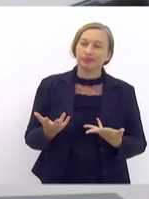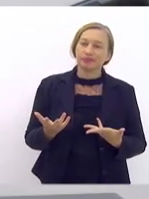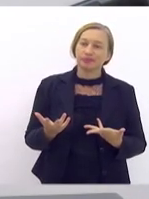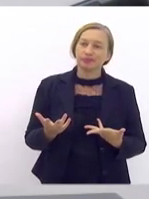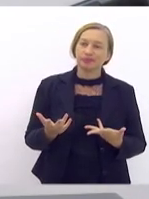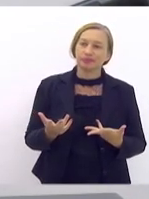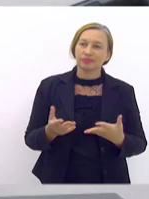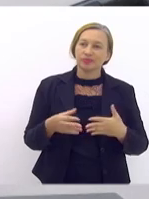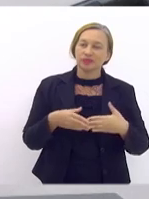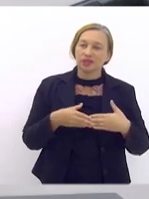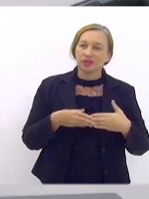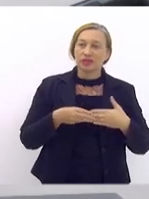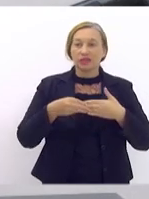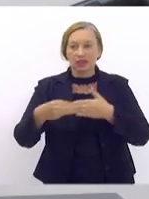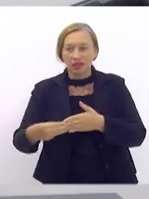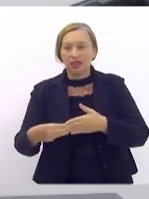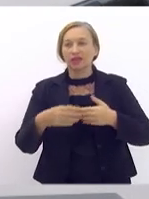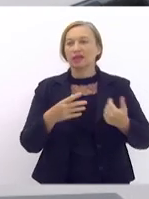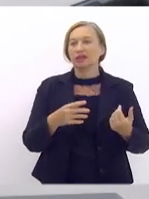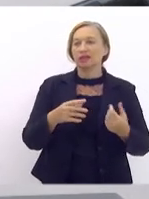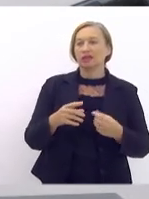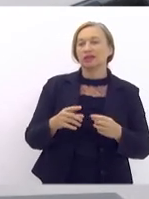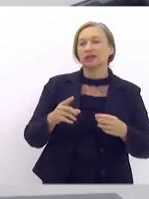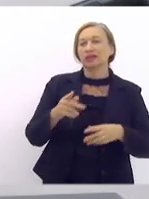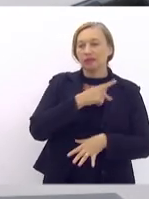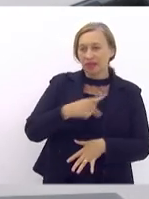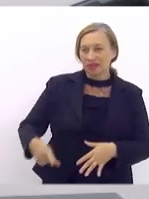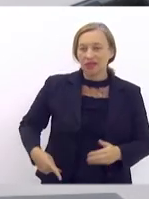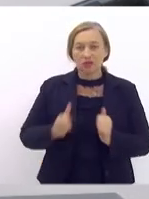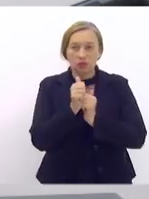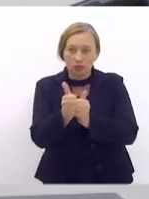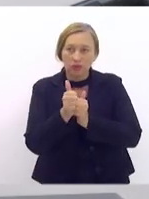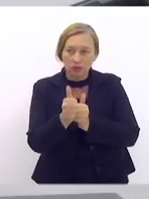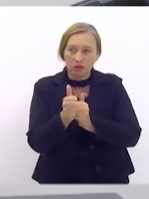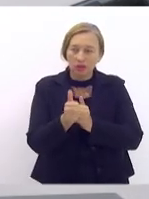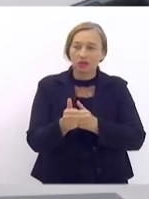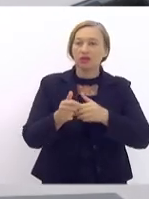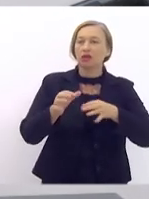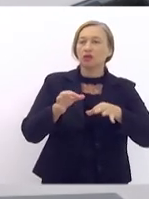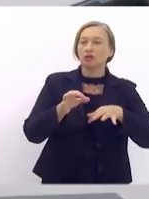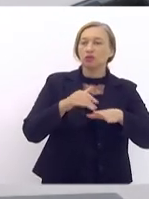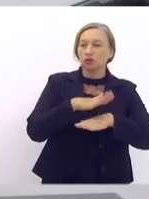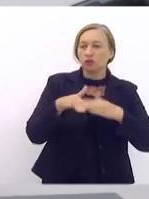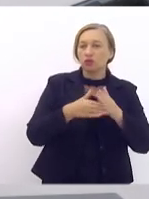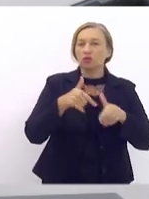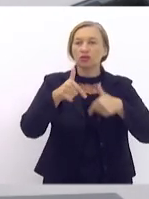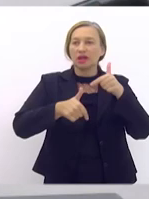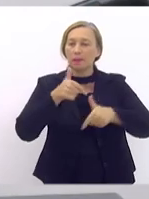por direcionamento da presidência, participado e acompanhado todo o trabalho aí da Câmara,